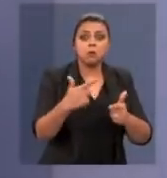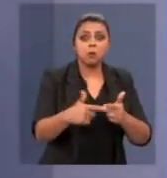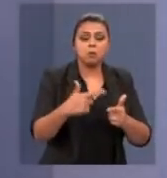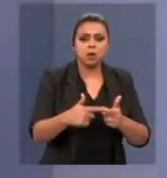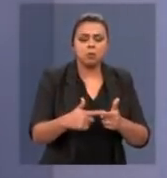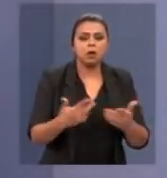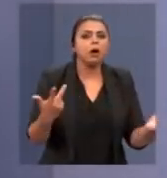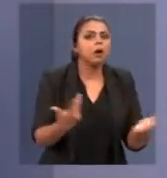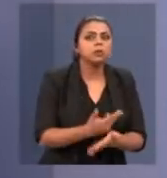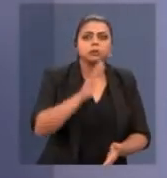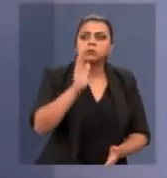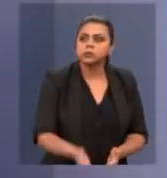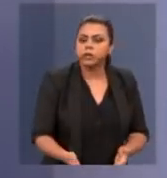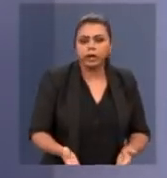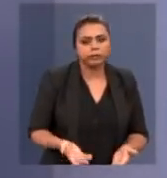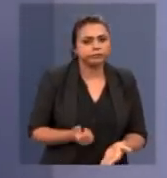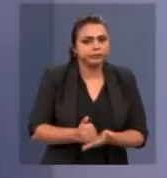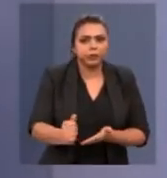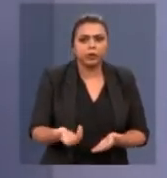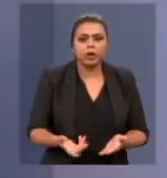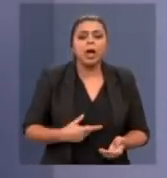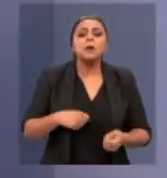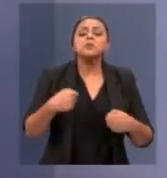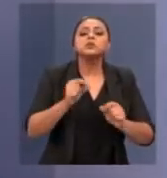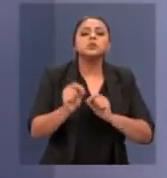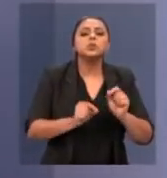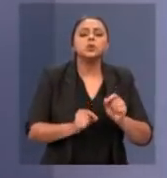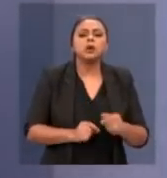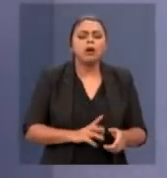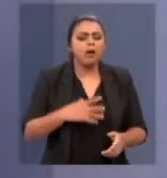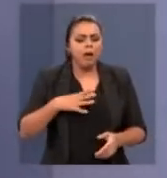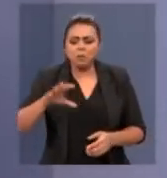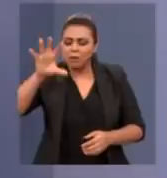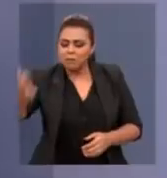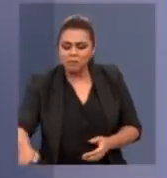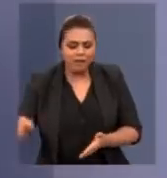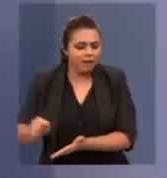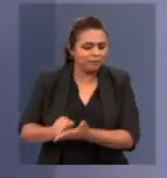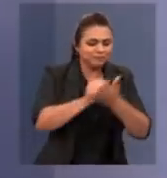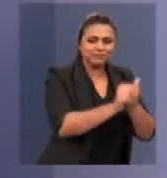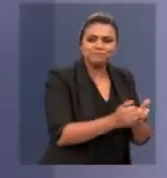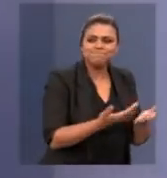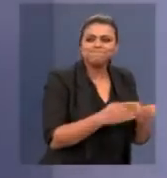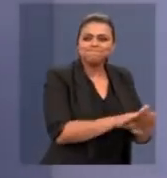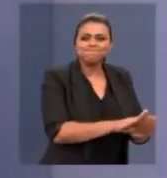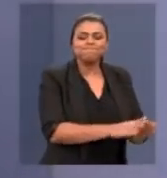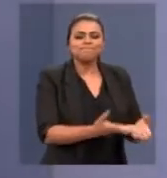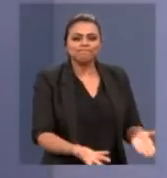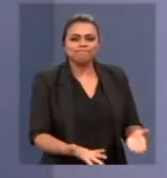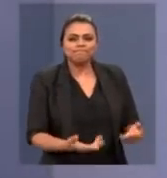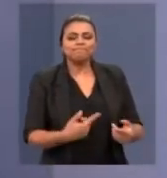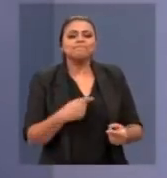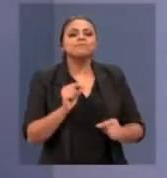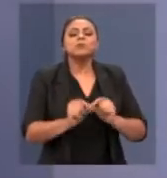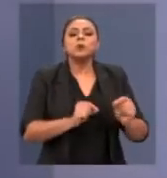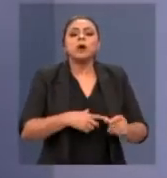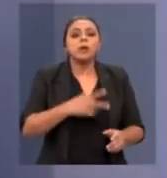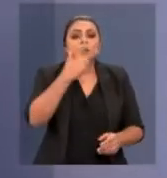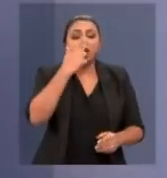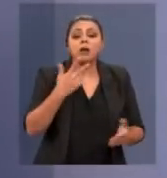que já aconteceu vamos hospitalizar as pessoas vão criar vagas para as pessoas ou seja só vão na